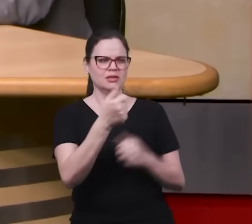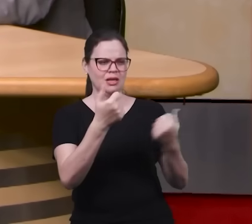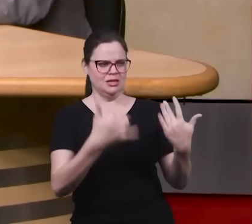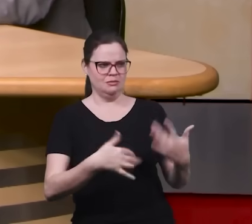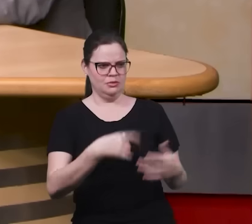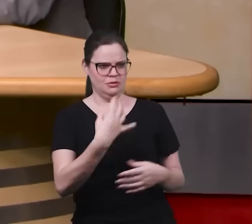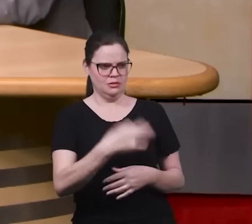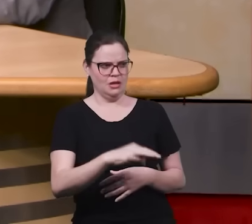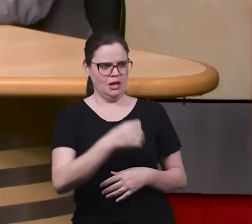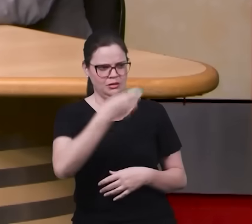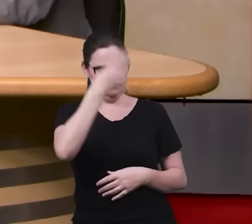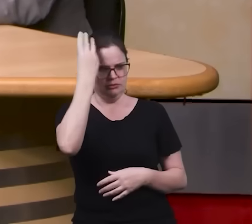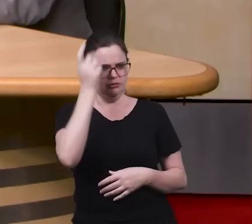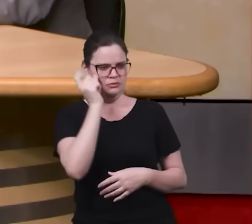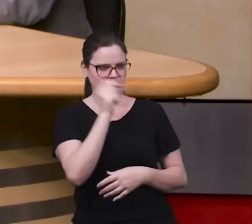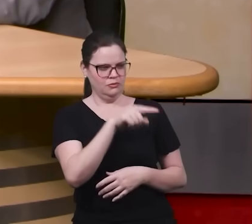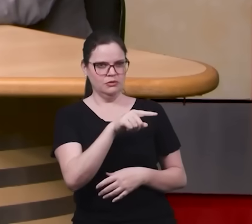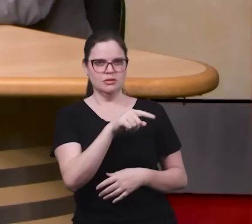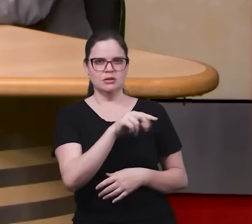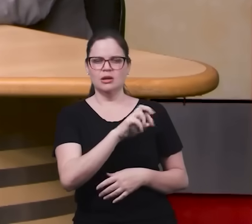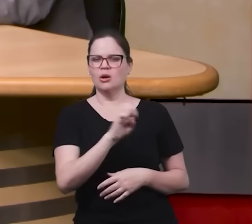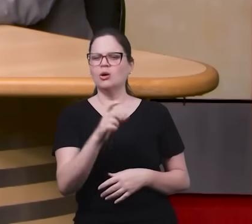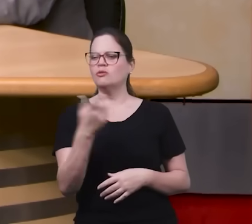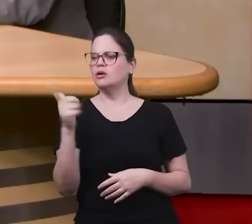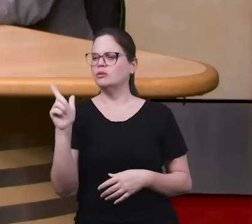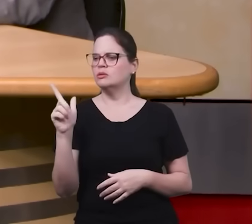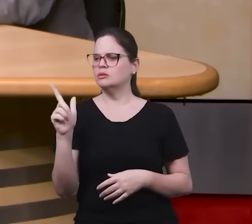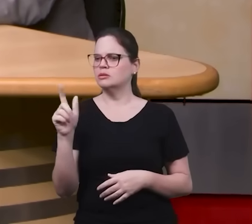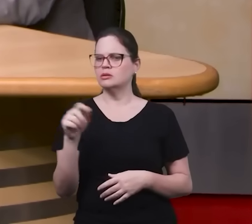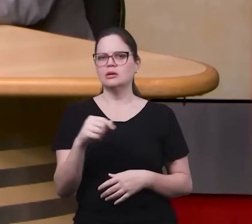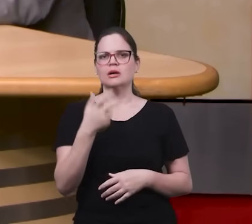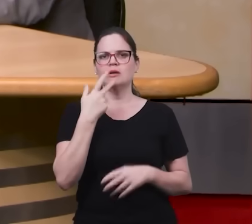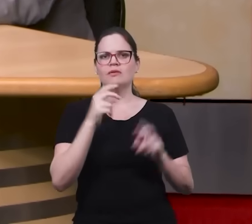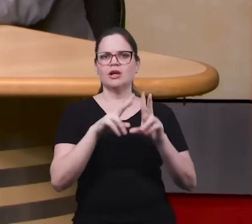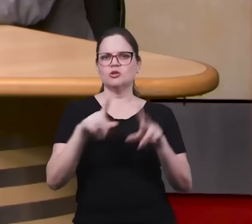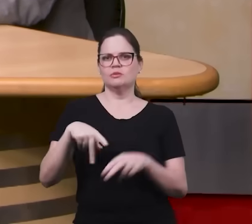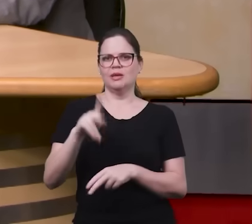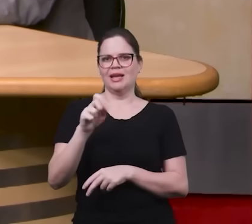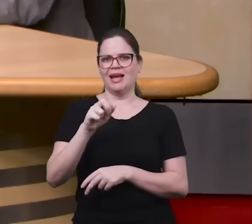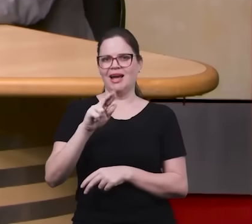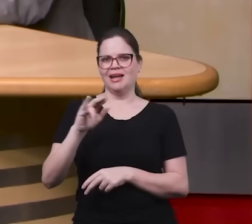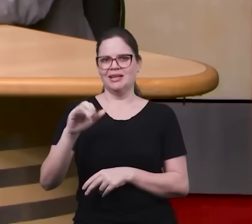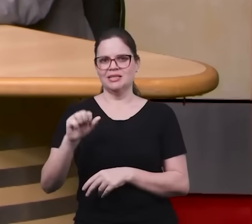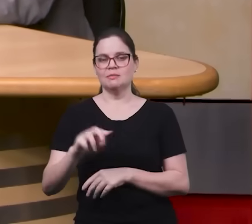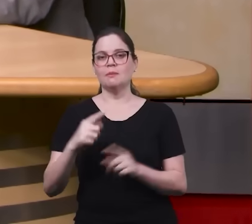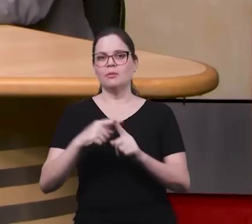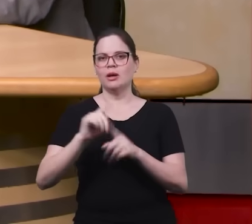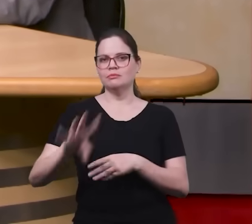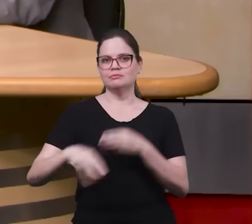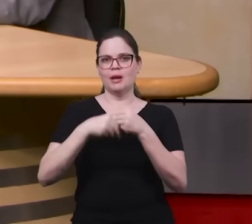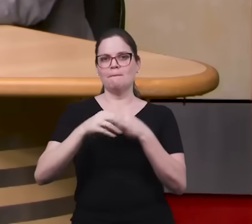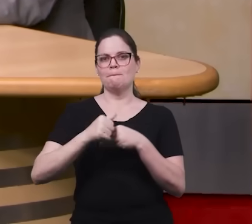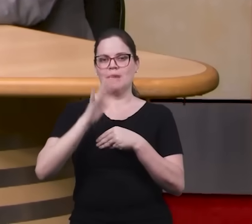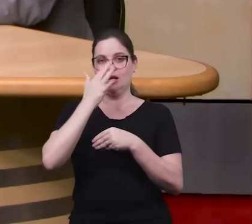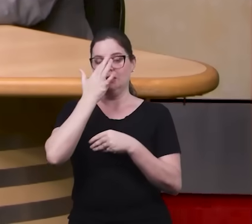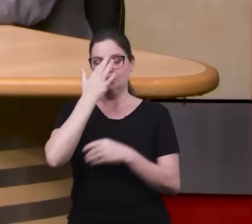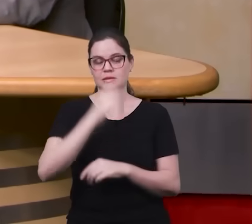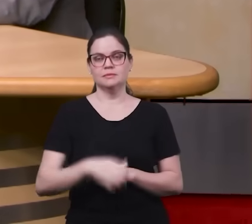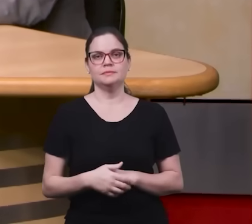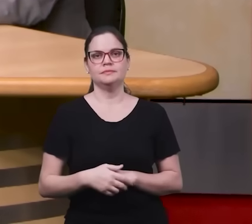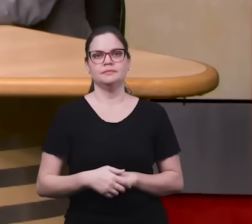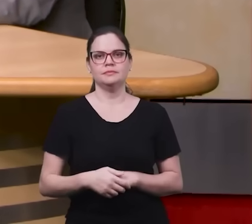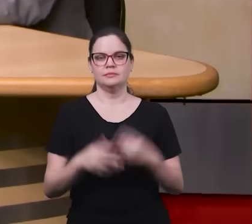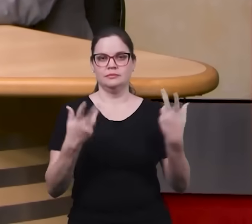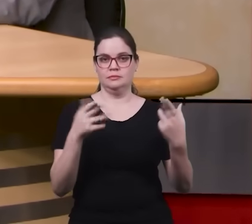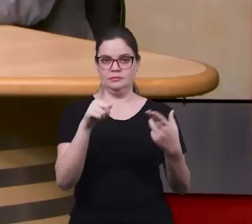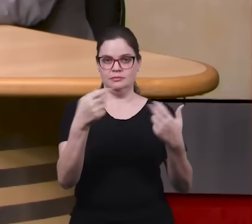deu a explicação sobre o carisma, né? Você falou, foi você ou o Gilson? Gilson, falou sobre o carisma, que é algo a mais. Quer dizer, o dom